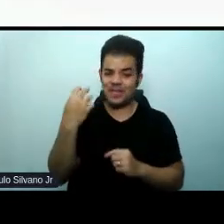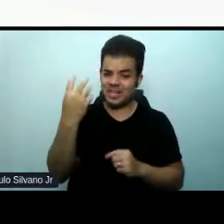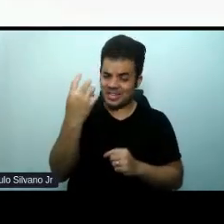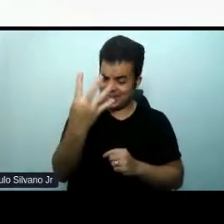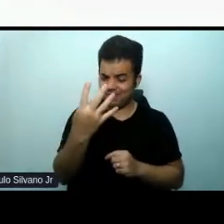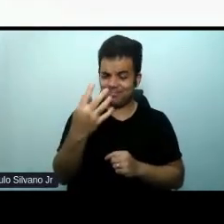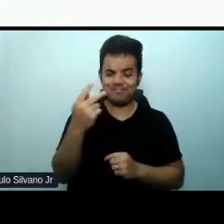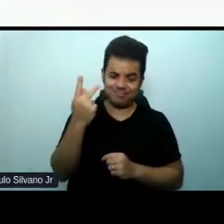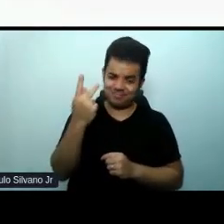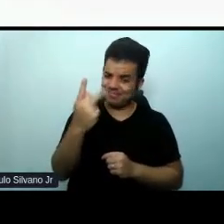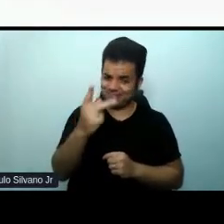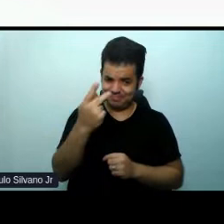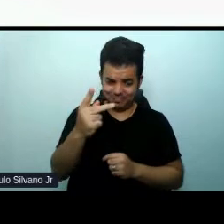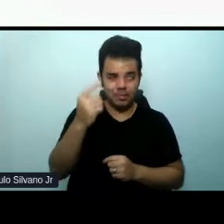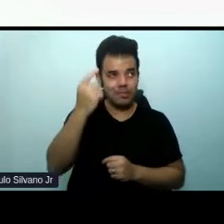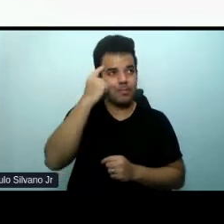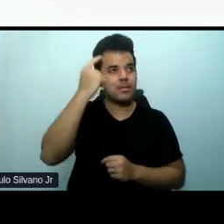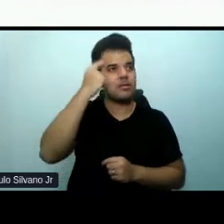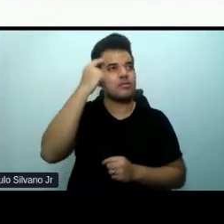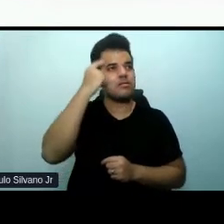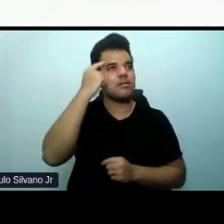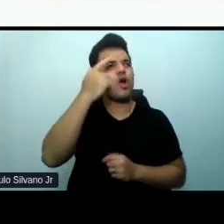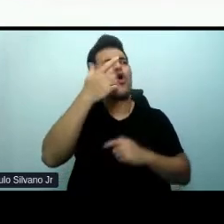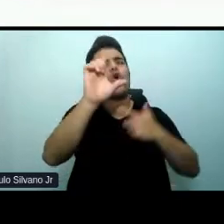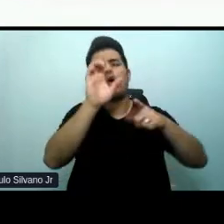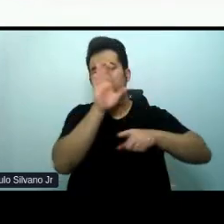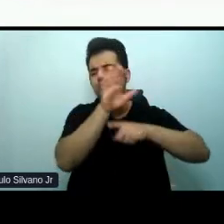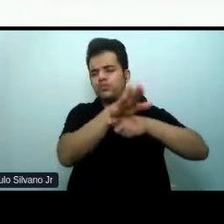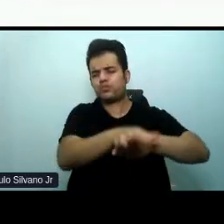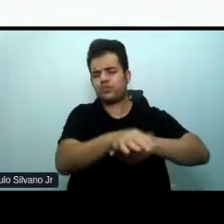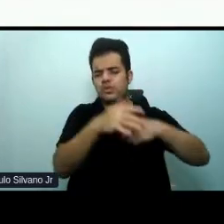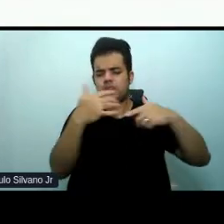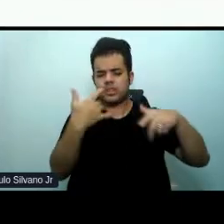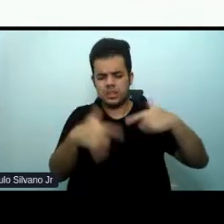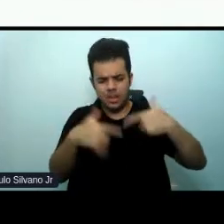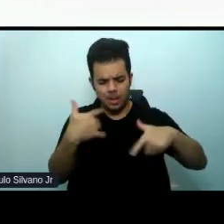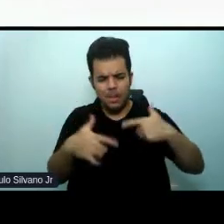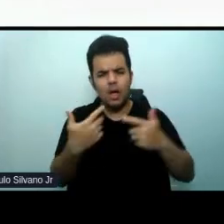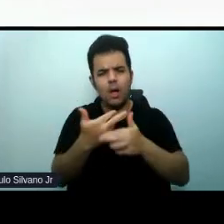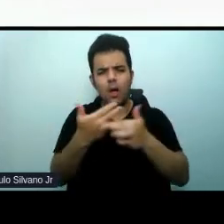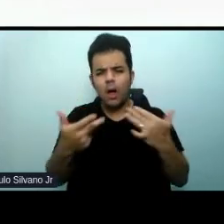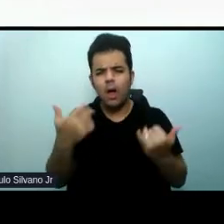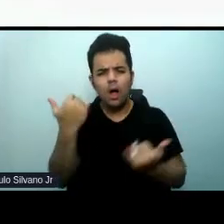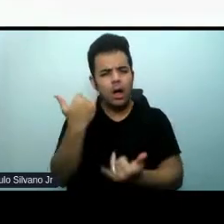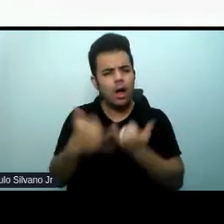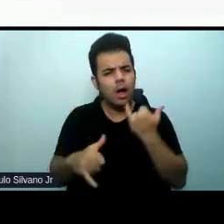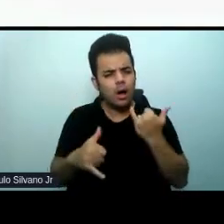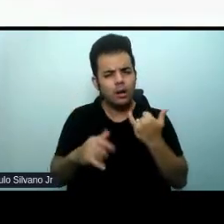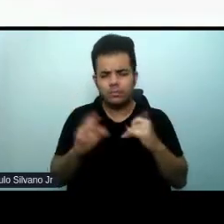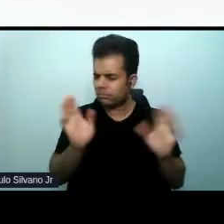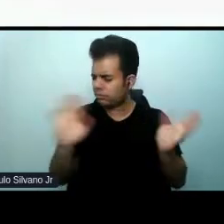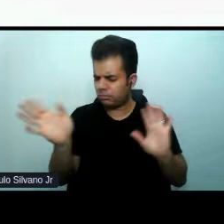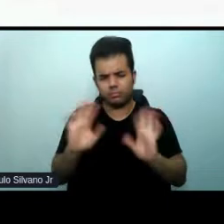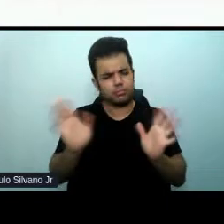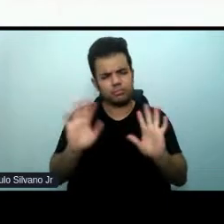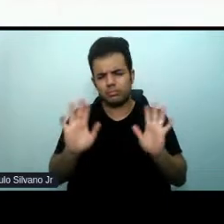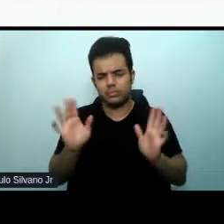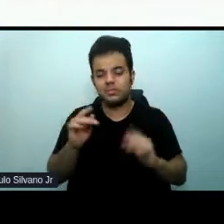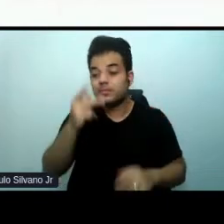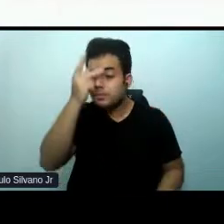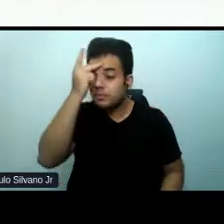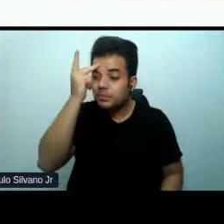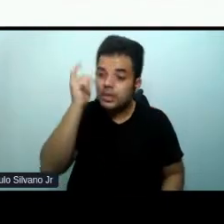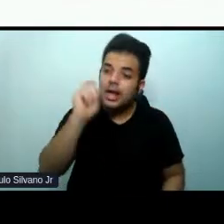para mim, sem pensar em nada de trabalho, coisa parecida, mas eu vi que outras pessoas